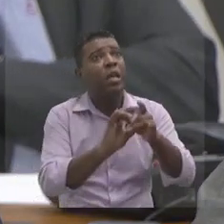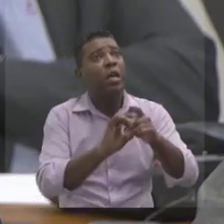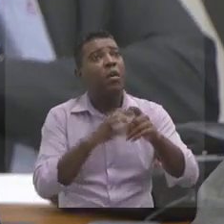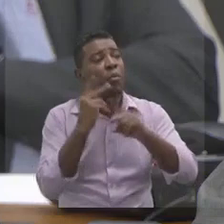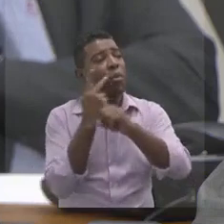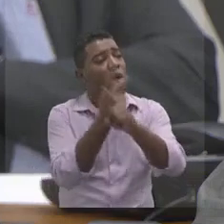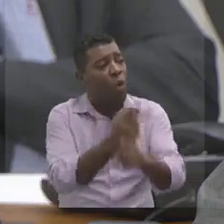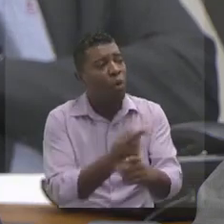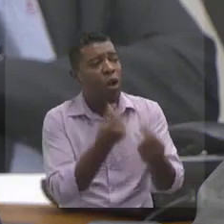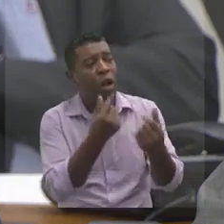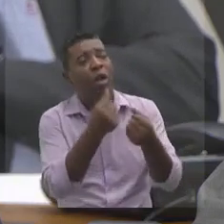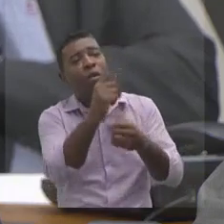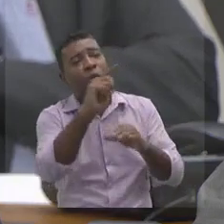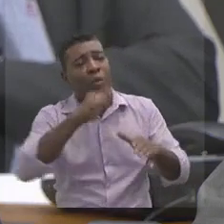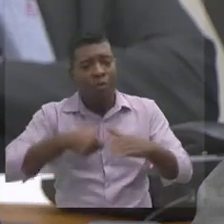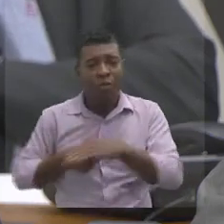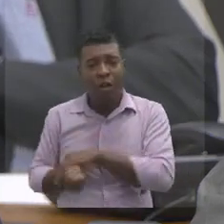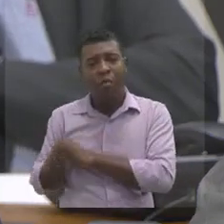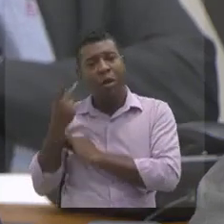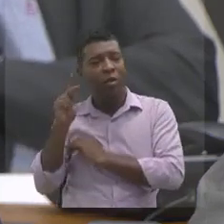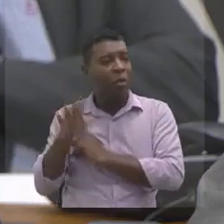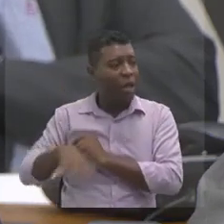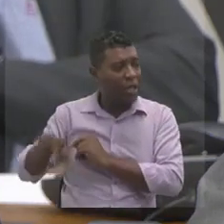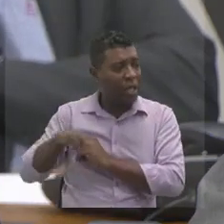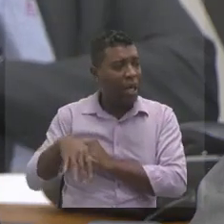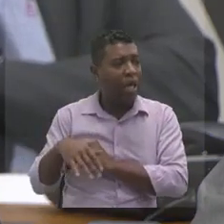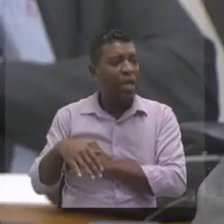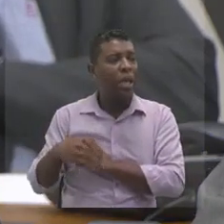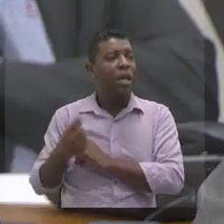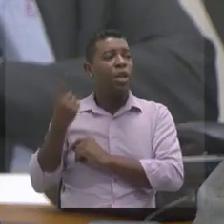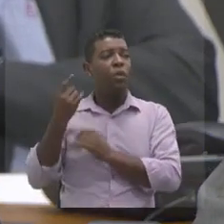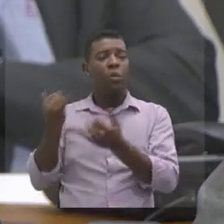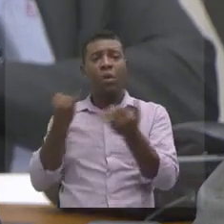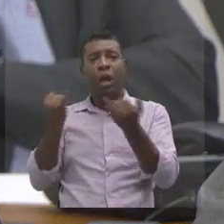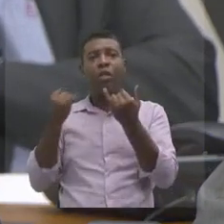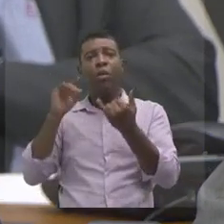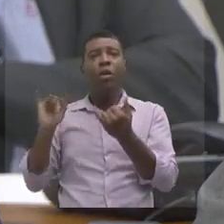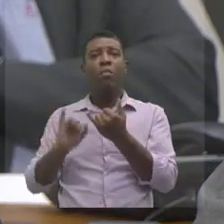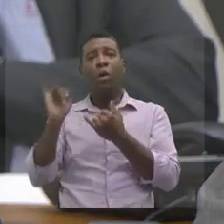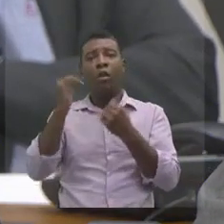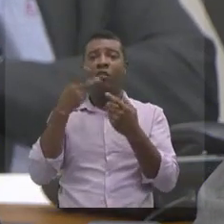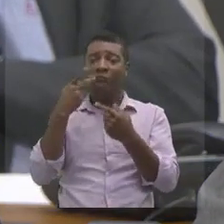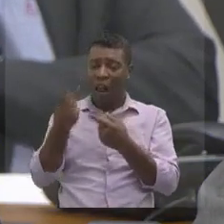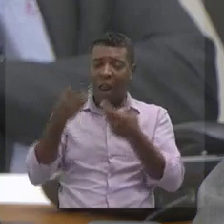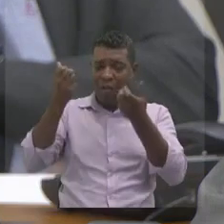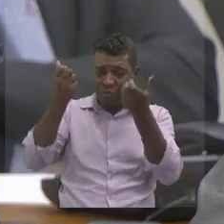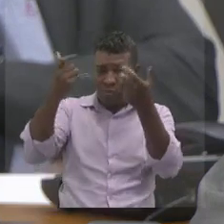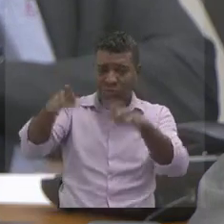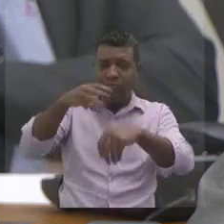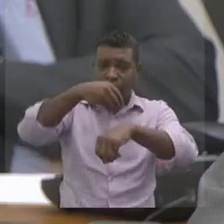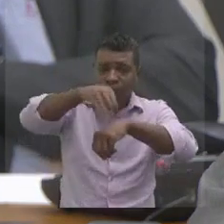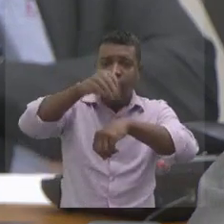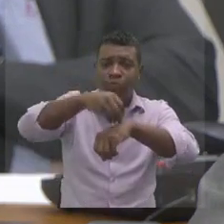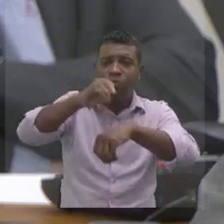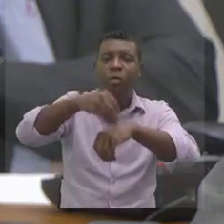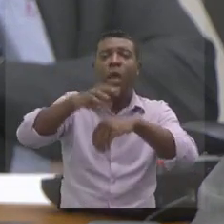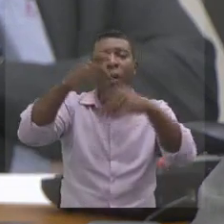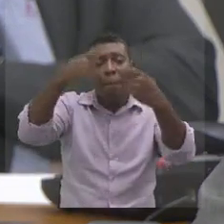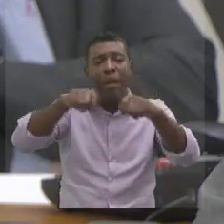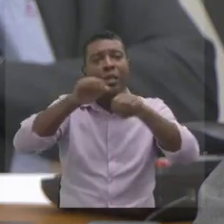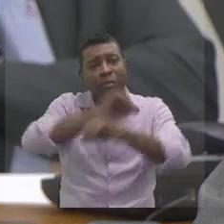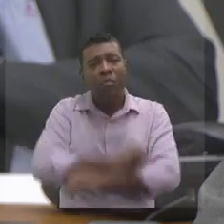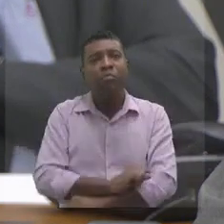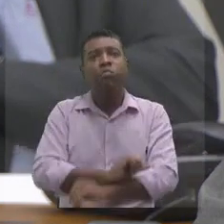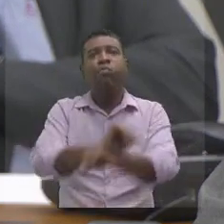secretário e um dado que é importante que seja falado que seja dito e que seja ecuado para toda toda